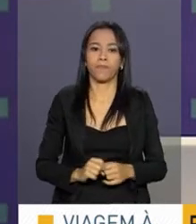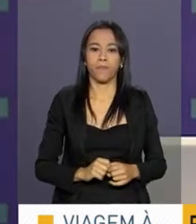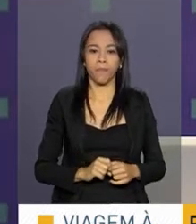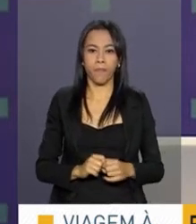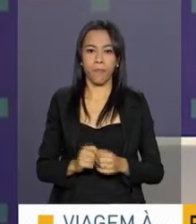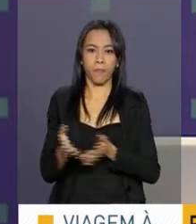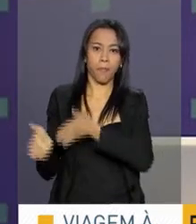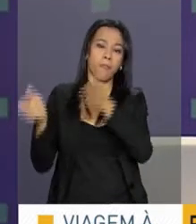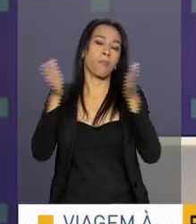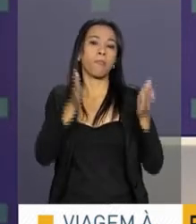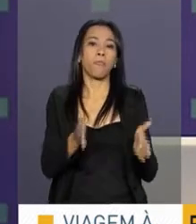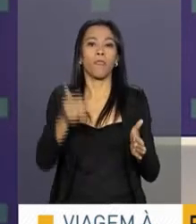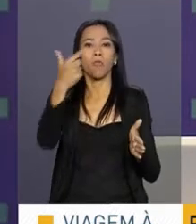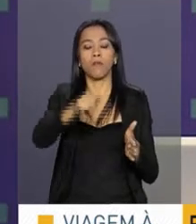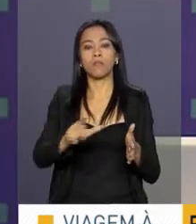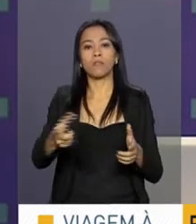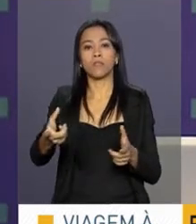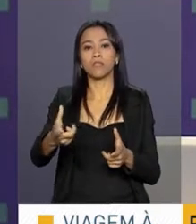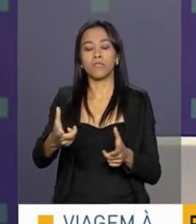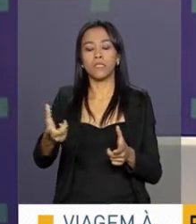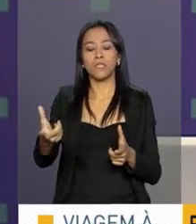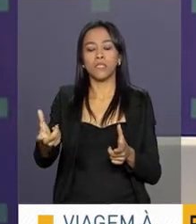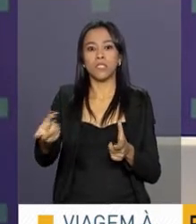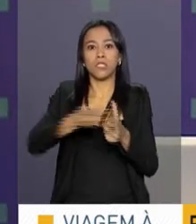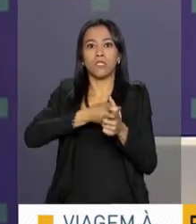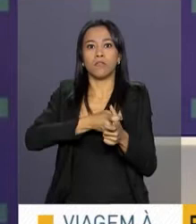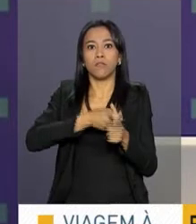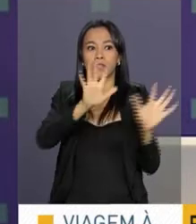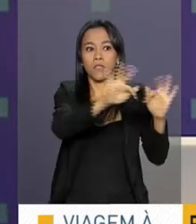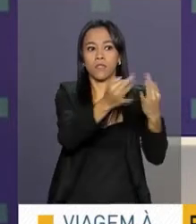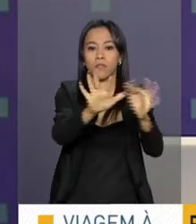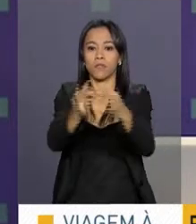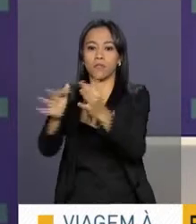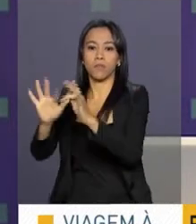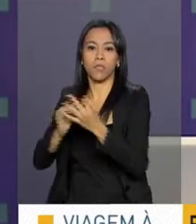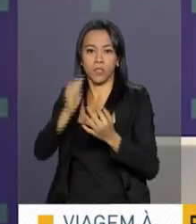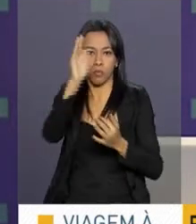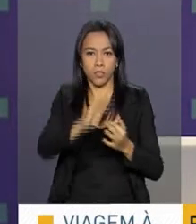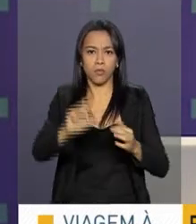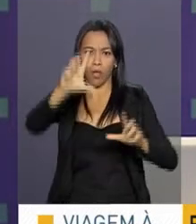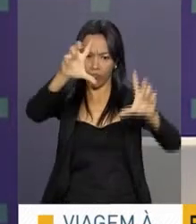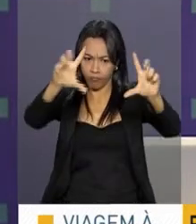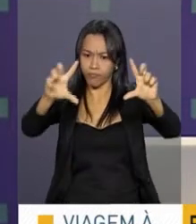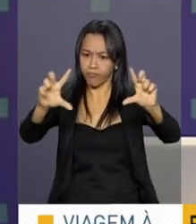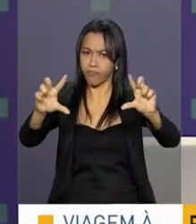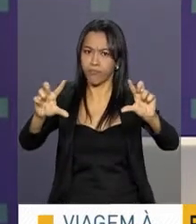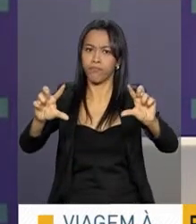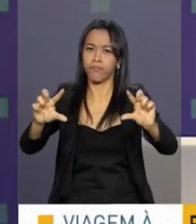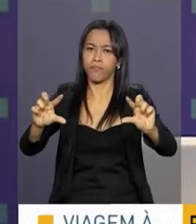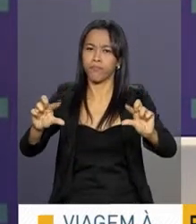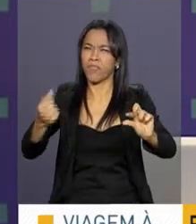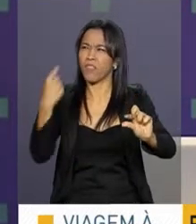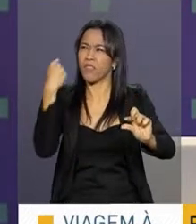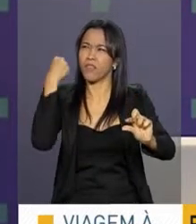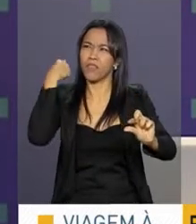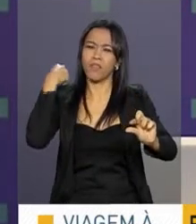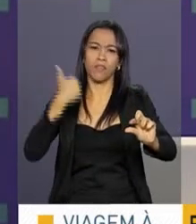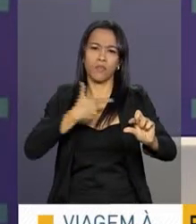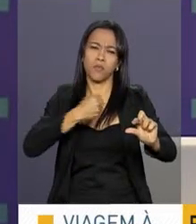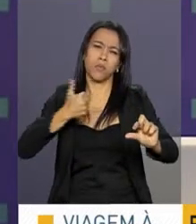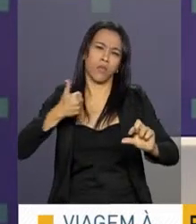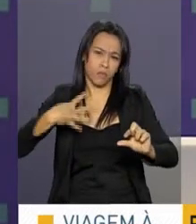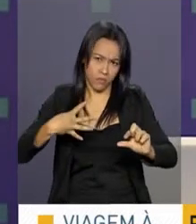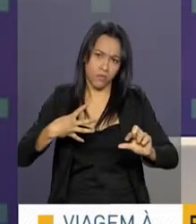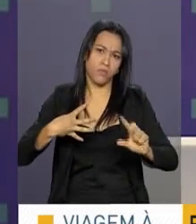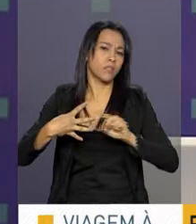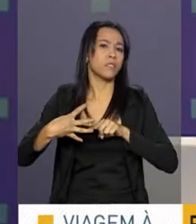O nível de endividamento das famílias brasileiras está se reduzindo gradualmente desde o ano de 2014, o